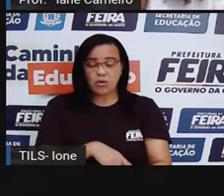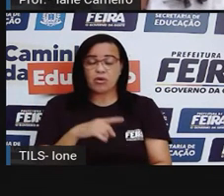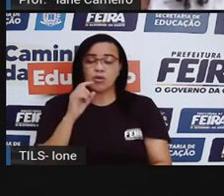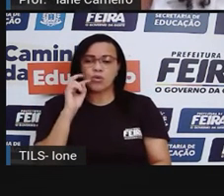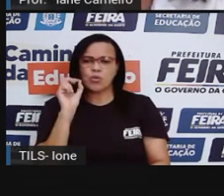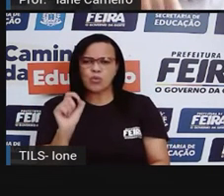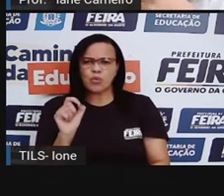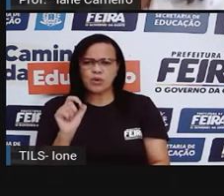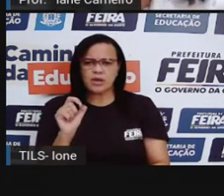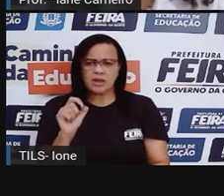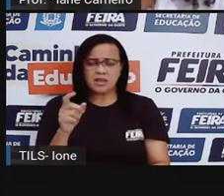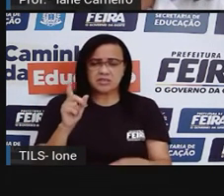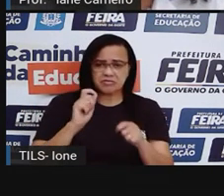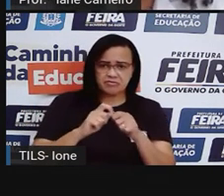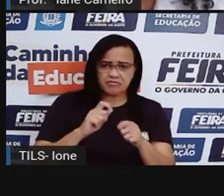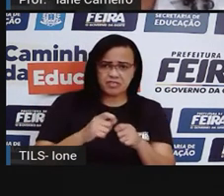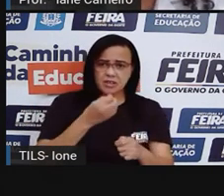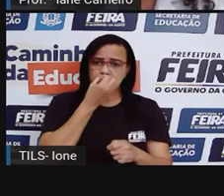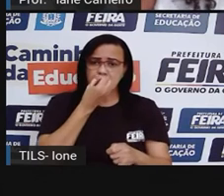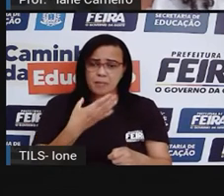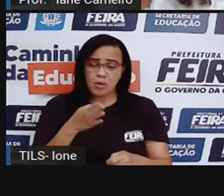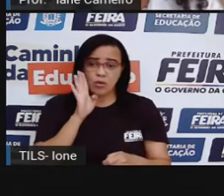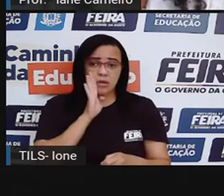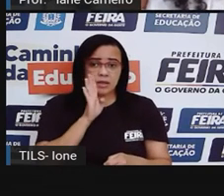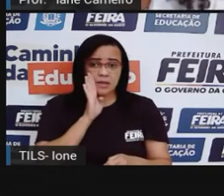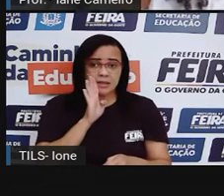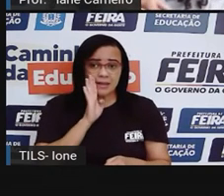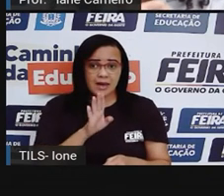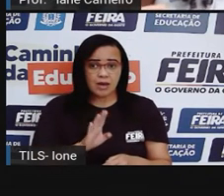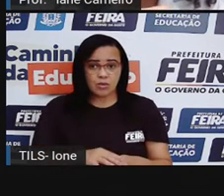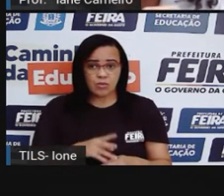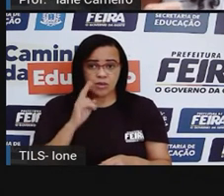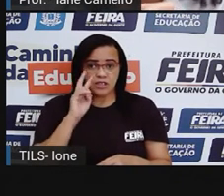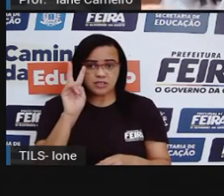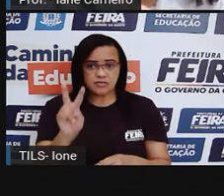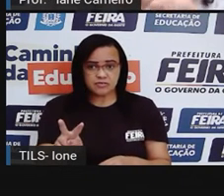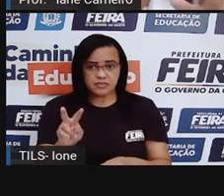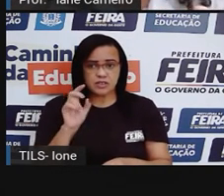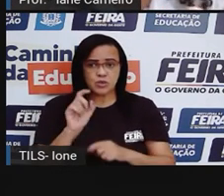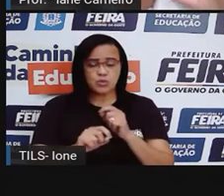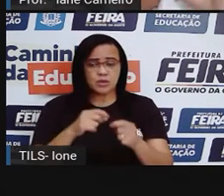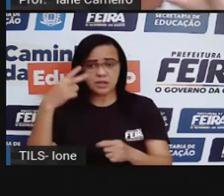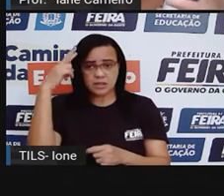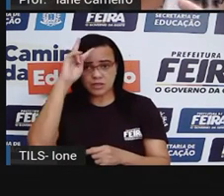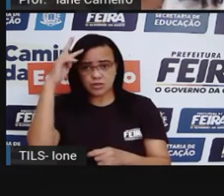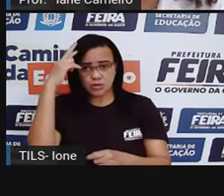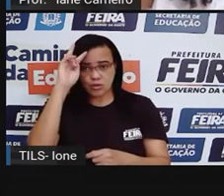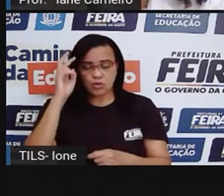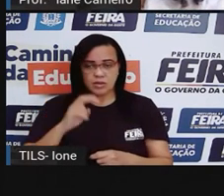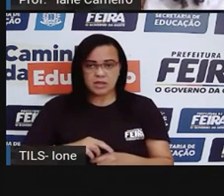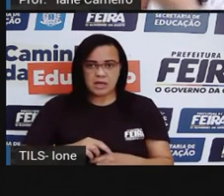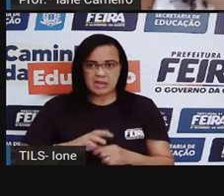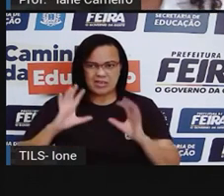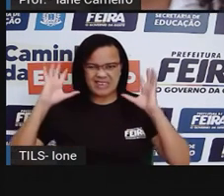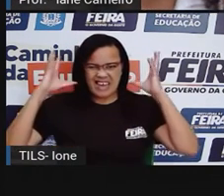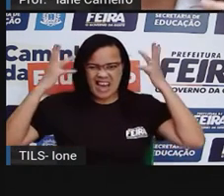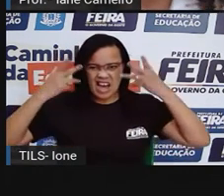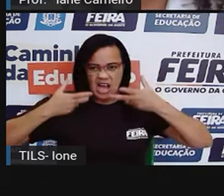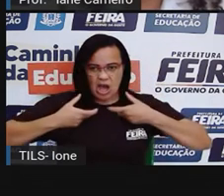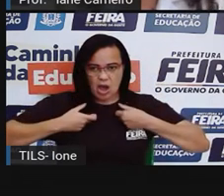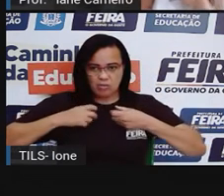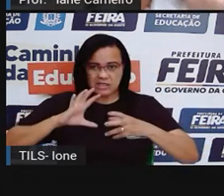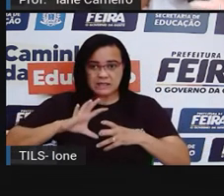para outra pessoa, vai voltar para a gente de alguma forma. Então a gente viu ali que o leão, no início, né? Ficou ali o leão querendo